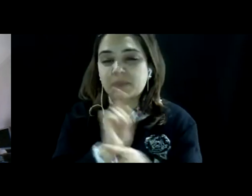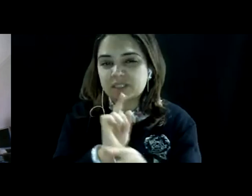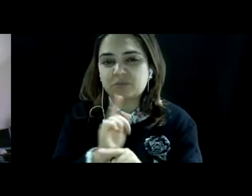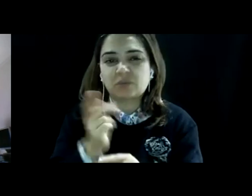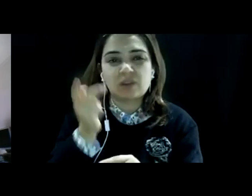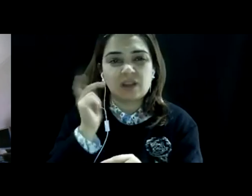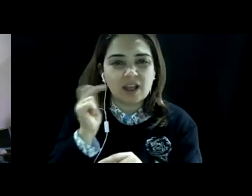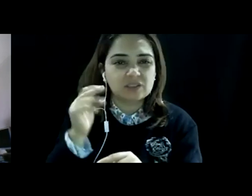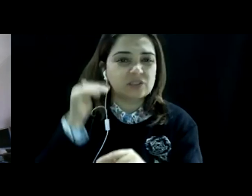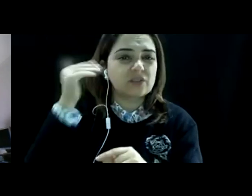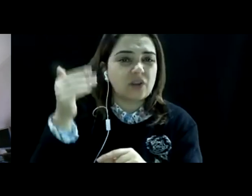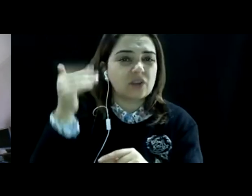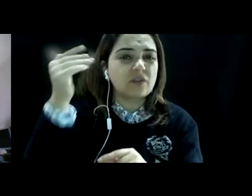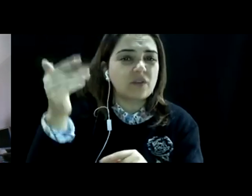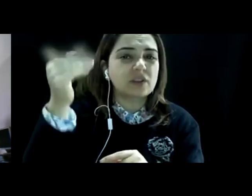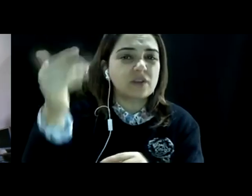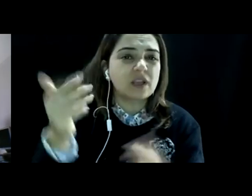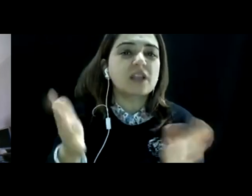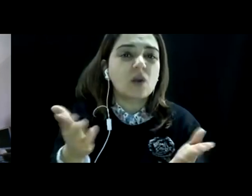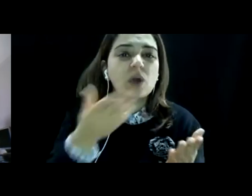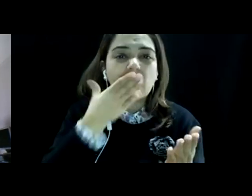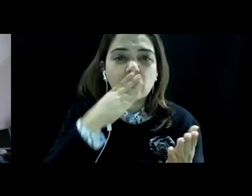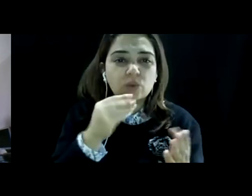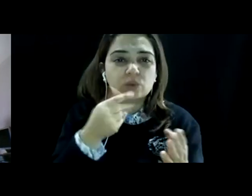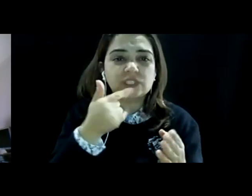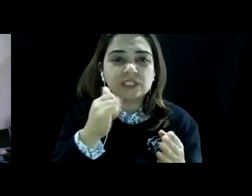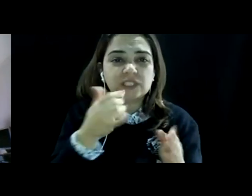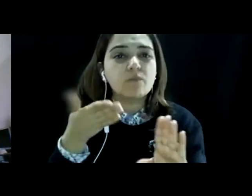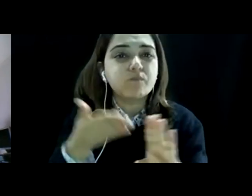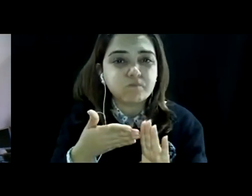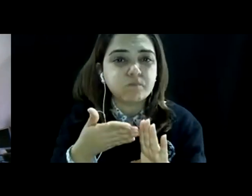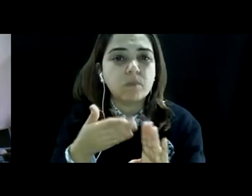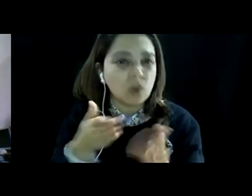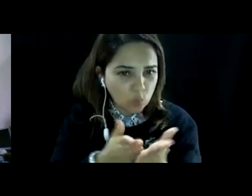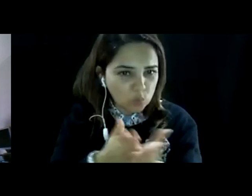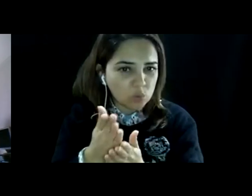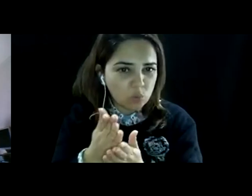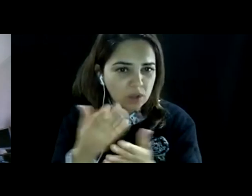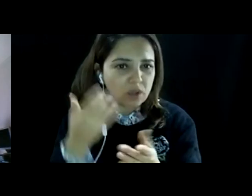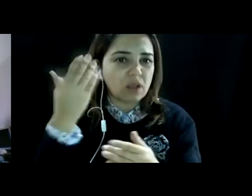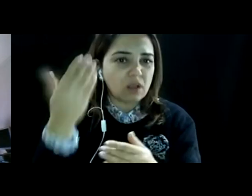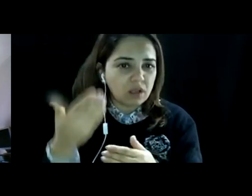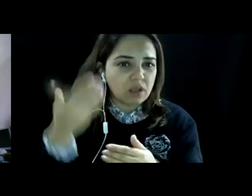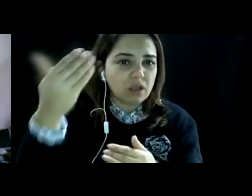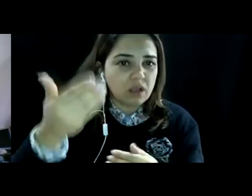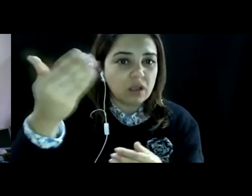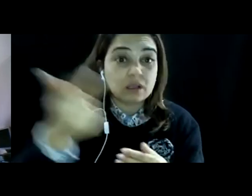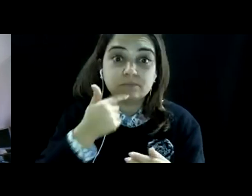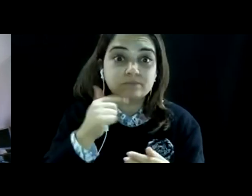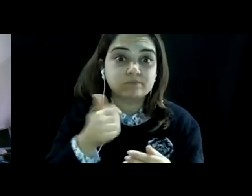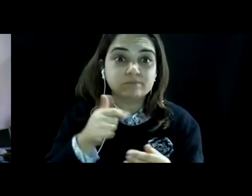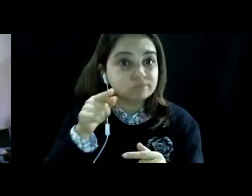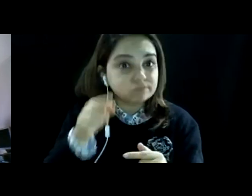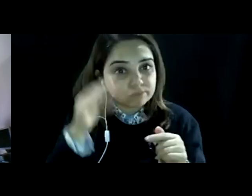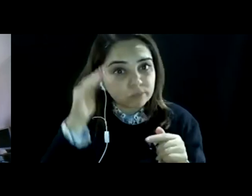no outro, o que quer dizer que o mercado já está saturado, vai receber ainda mais profissionais formados. E não pode ser este, realmente, o destino que nós queremos dar aos